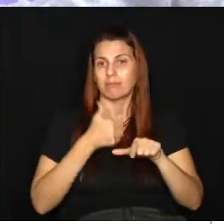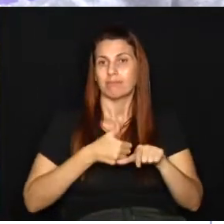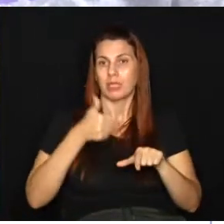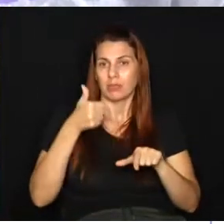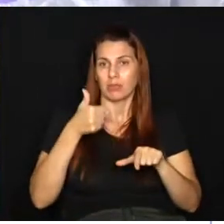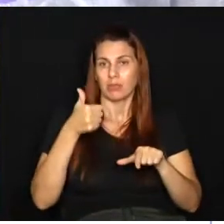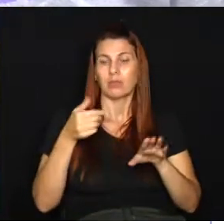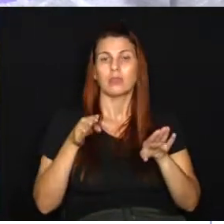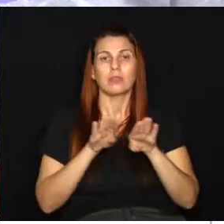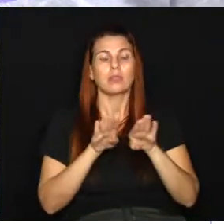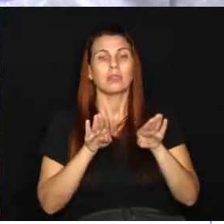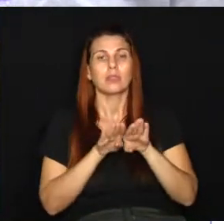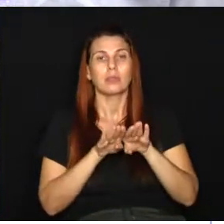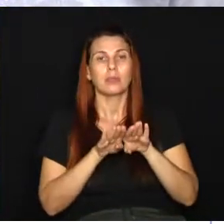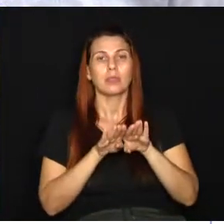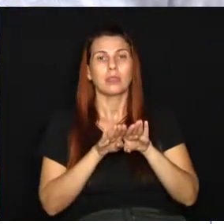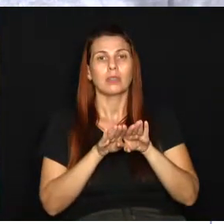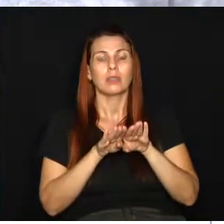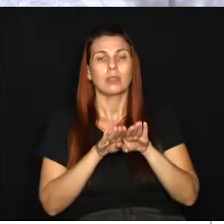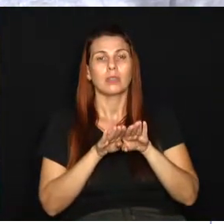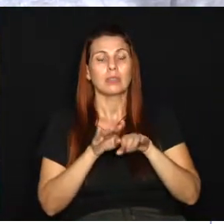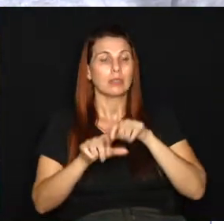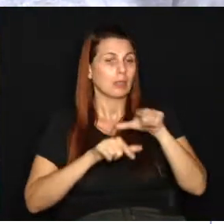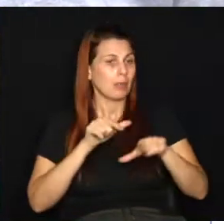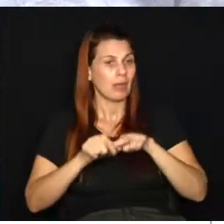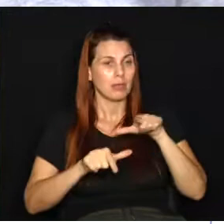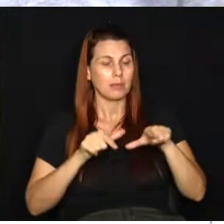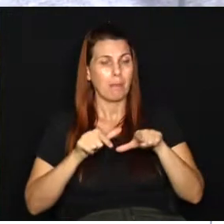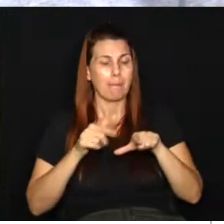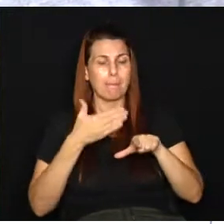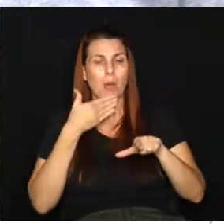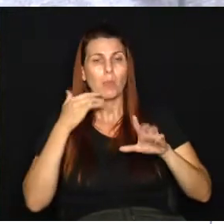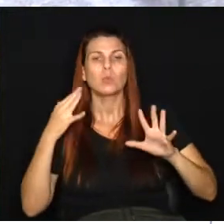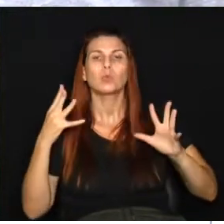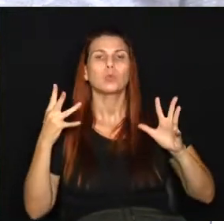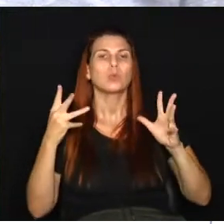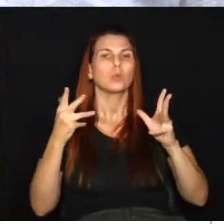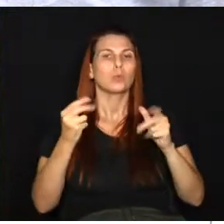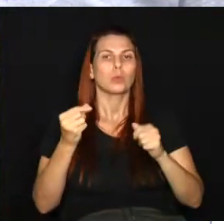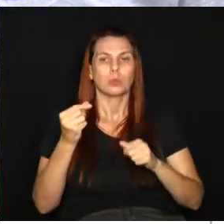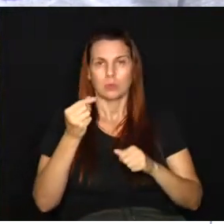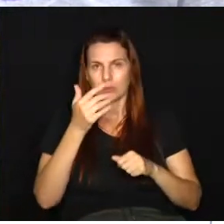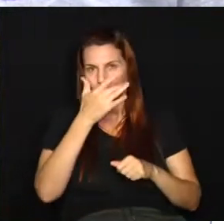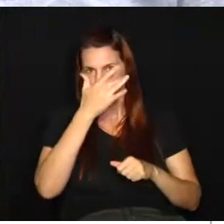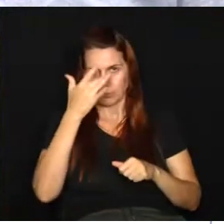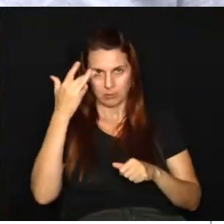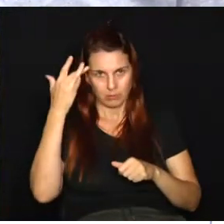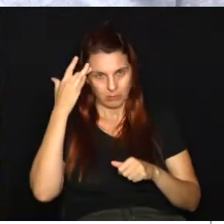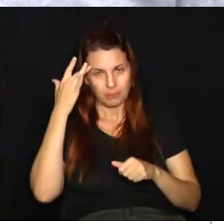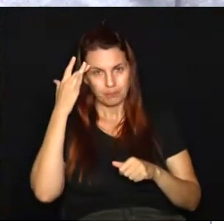mesmas, mas para condições de trabalho para todo mundo, melhores condições de trabalho para todo mundo, para pautas que dizem